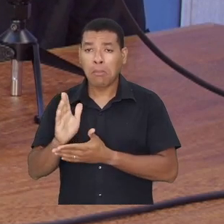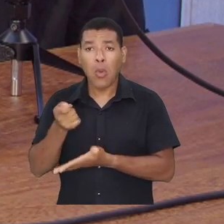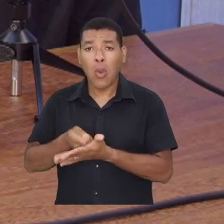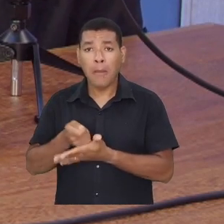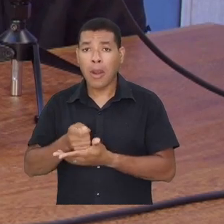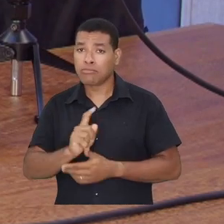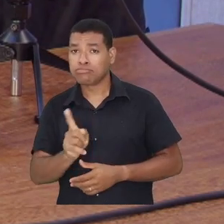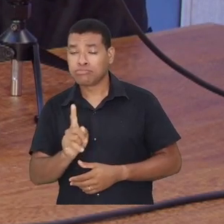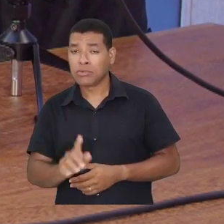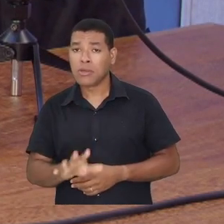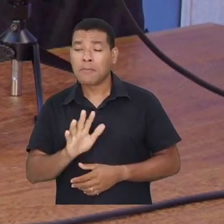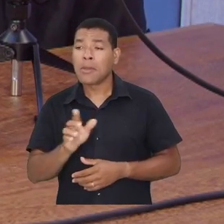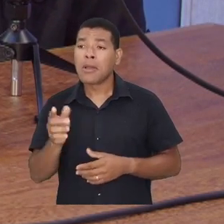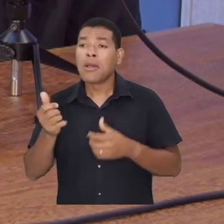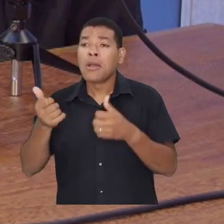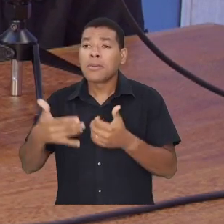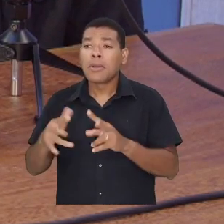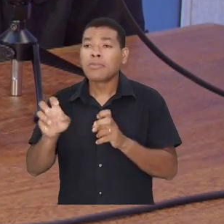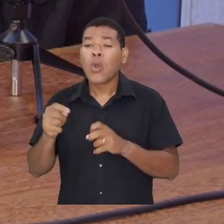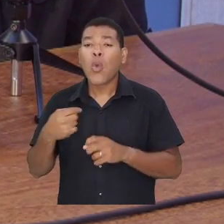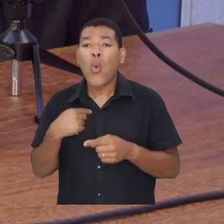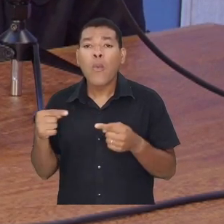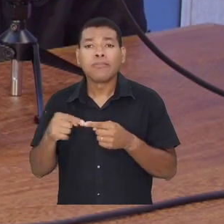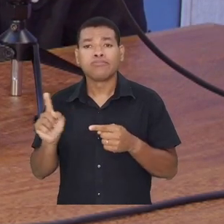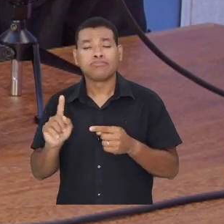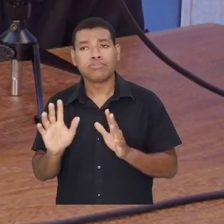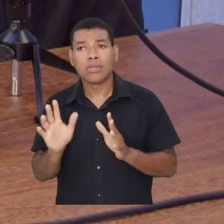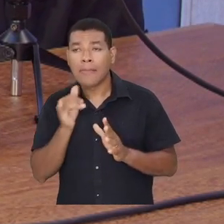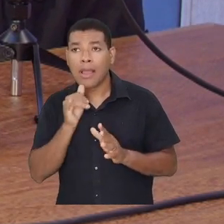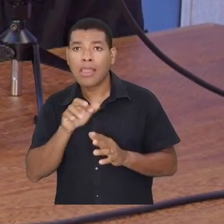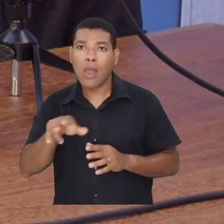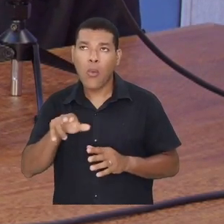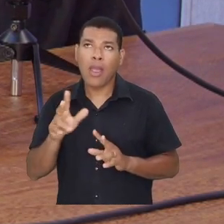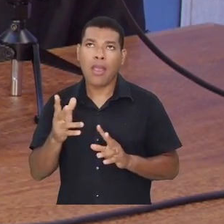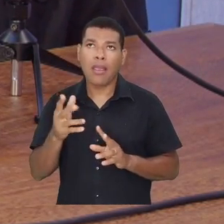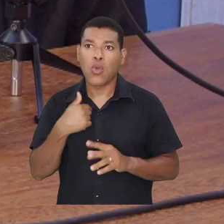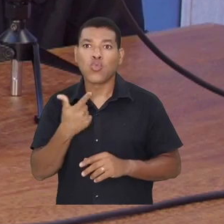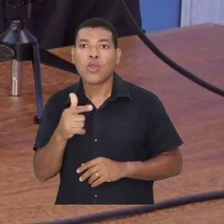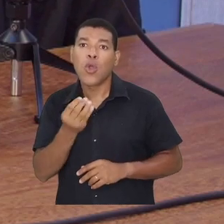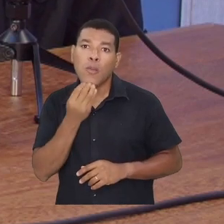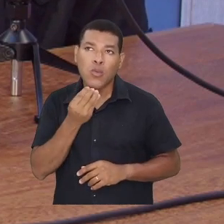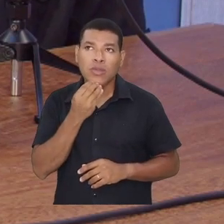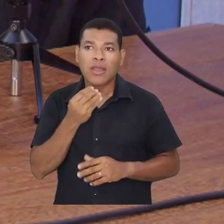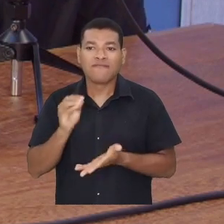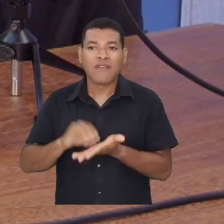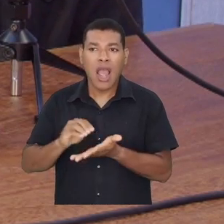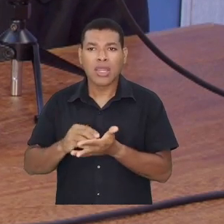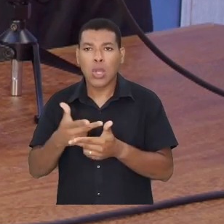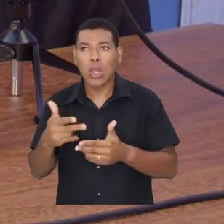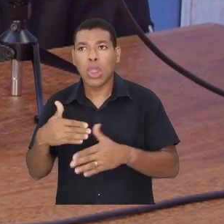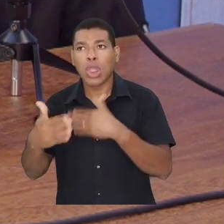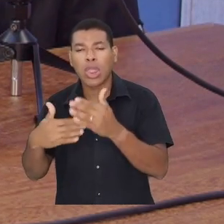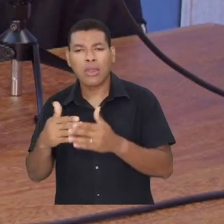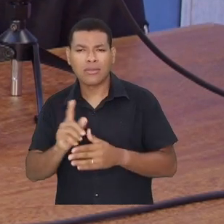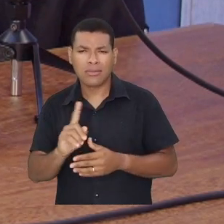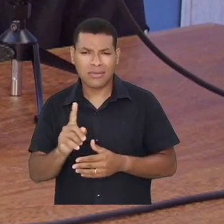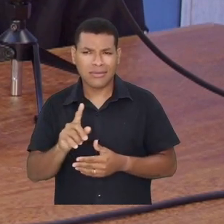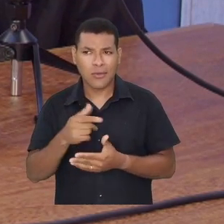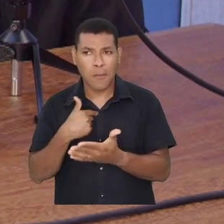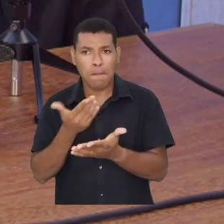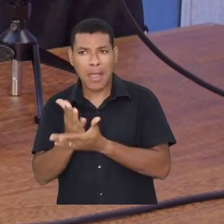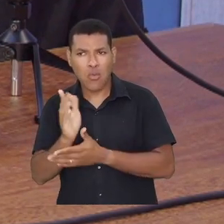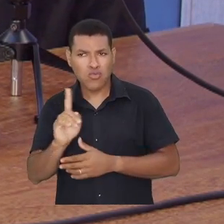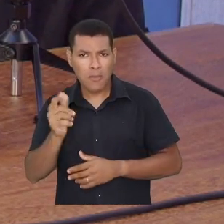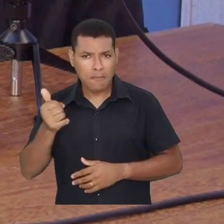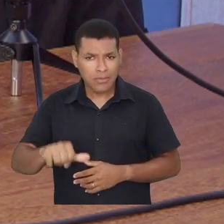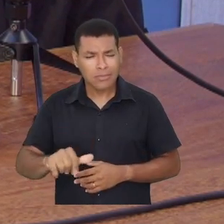é algo, não diz algo sobre você, não é que você tenha alguma oportunidade, algo a ser desenvolvido, que por isso você não foi aprovado naquela